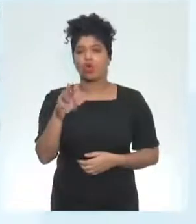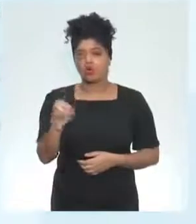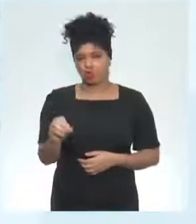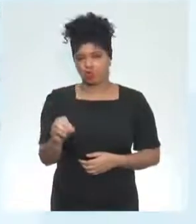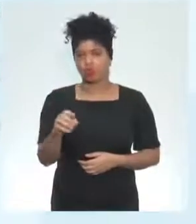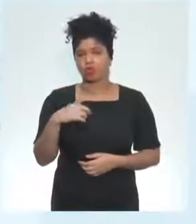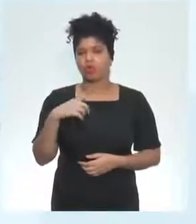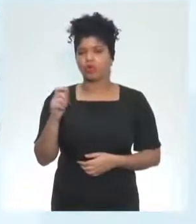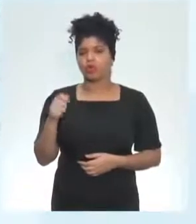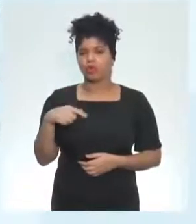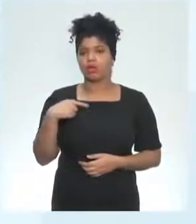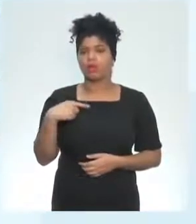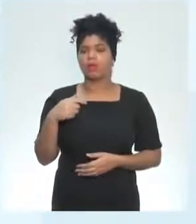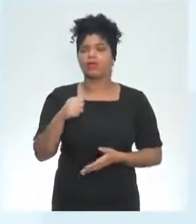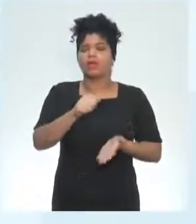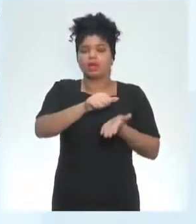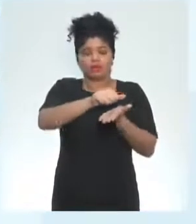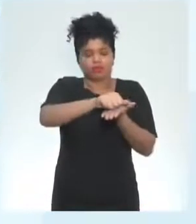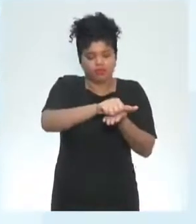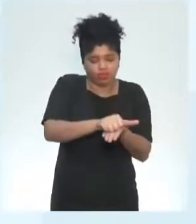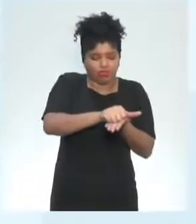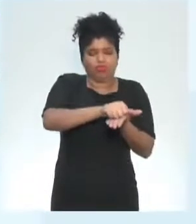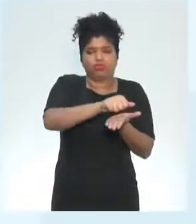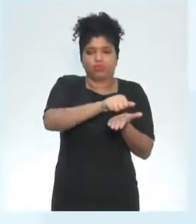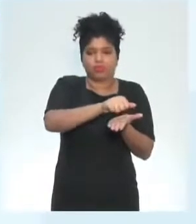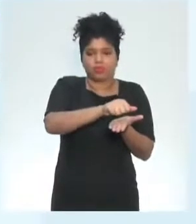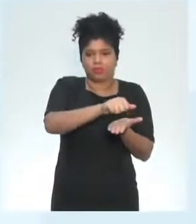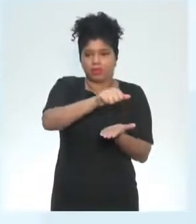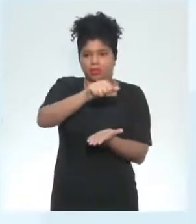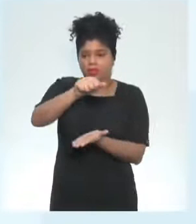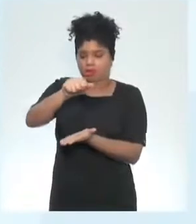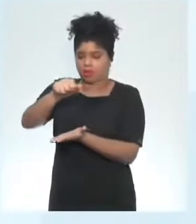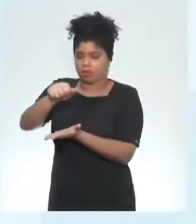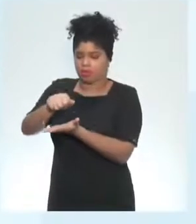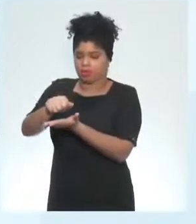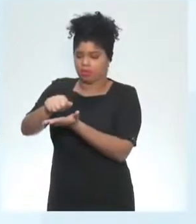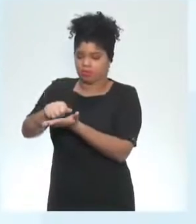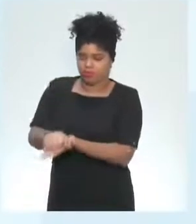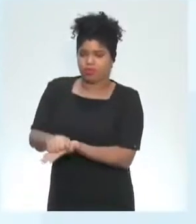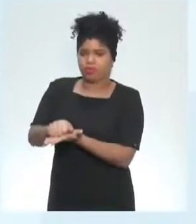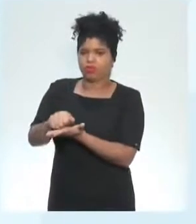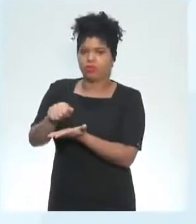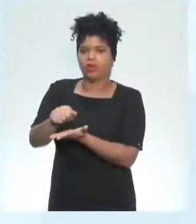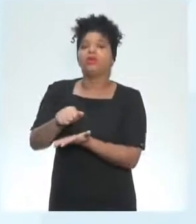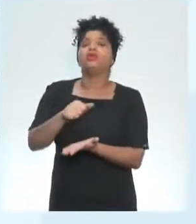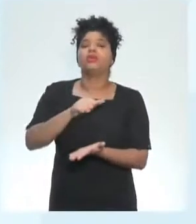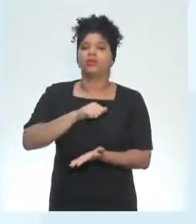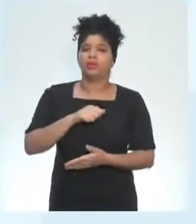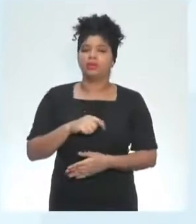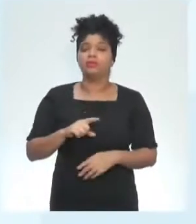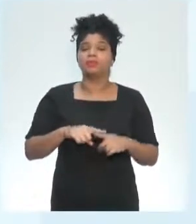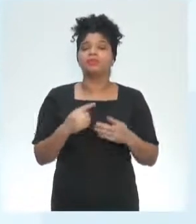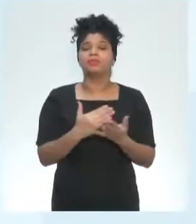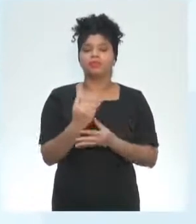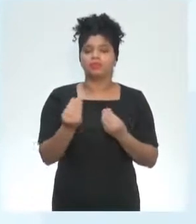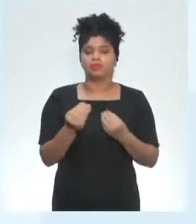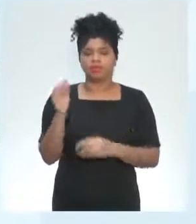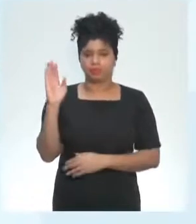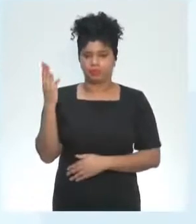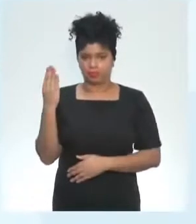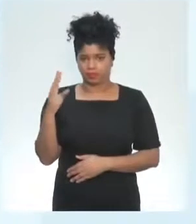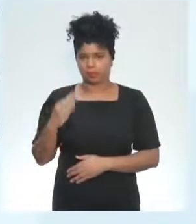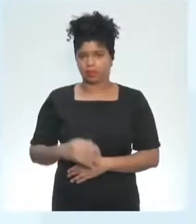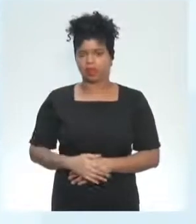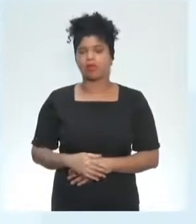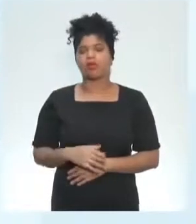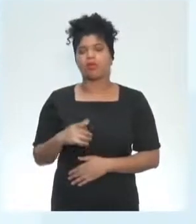justamente, a marchetaria, né, a gente geralmente, né, tem matrizes em madeira primeiro. Então, no caso da água